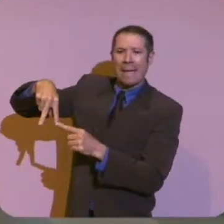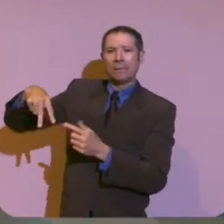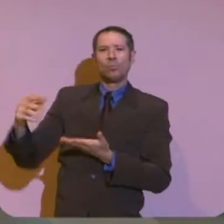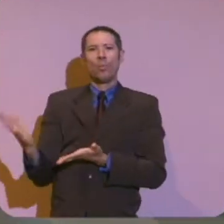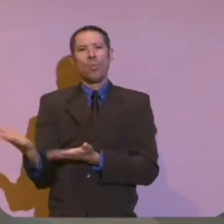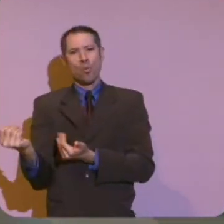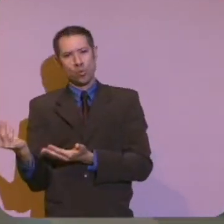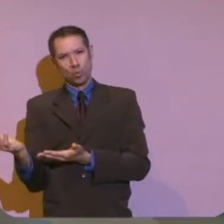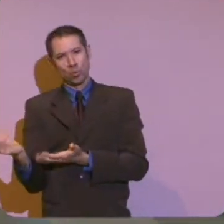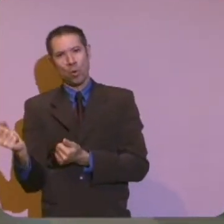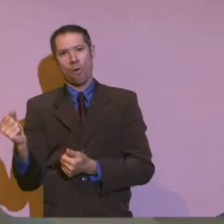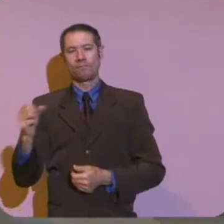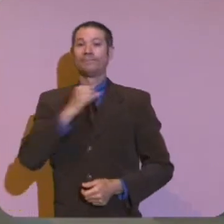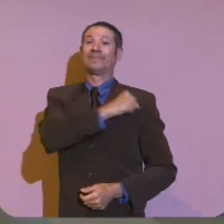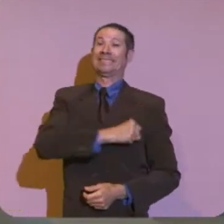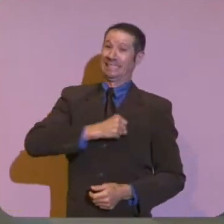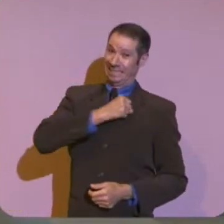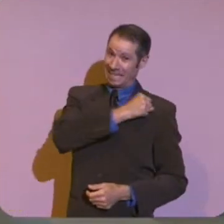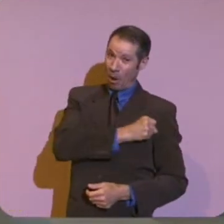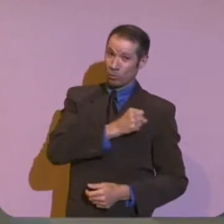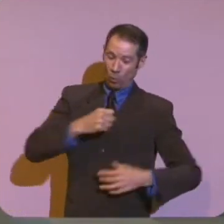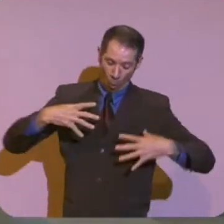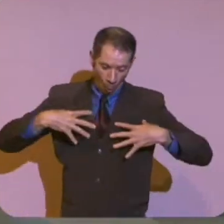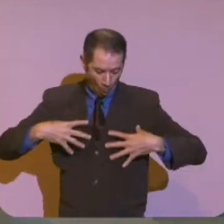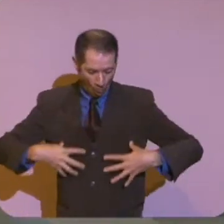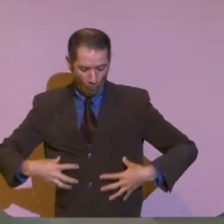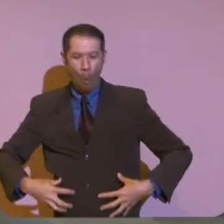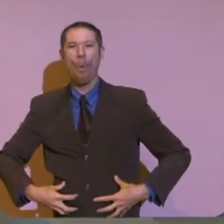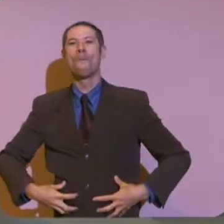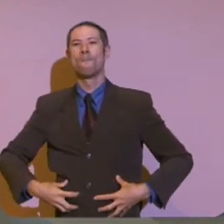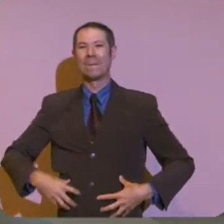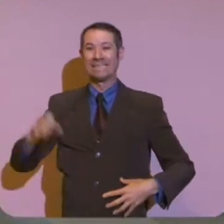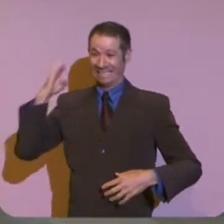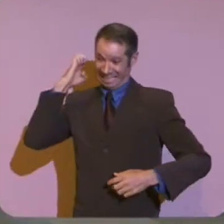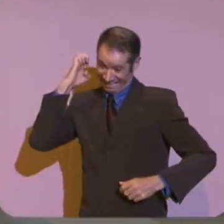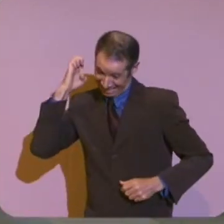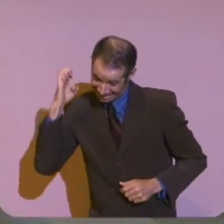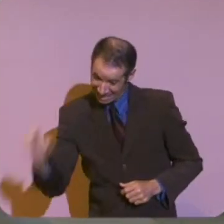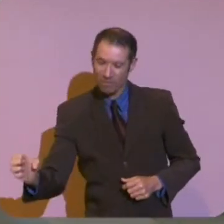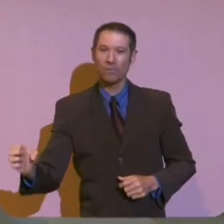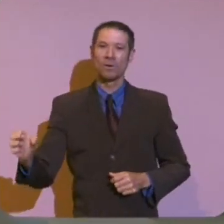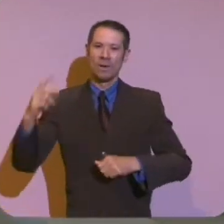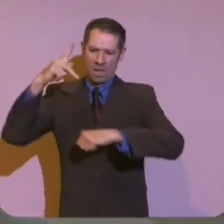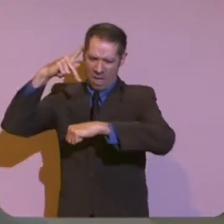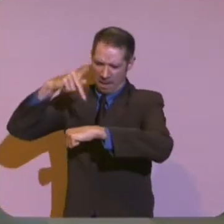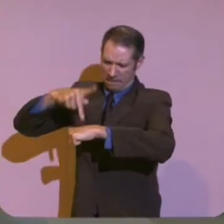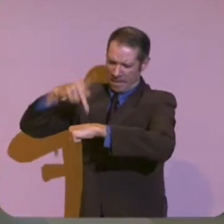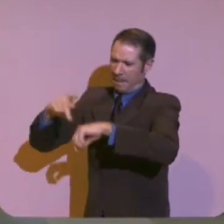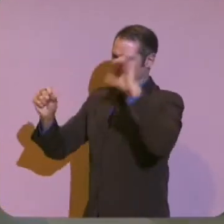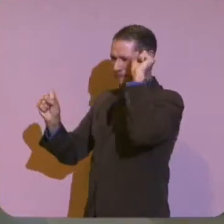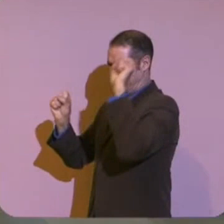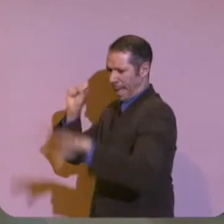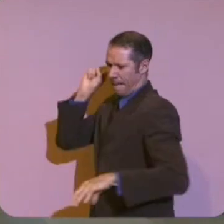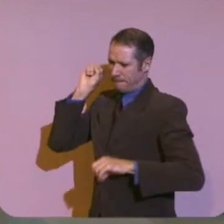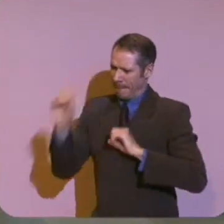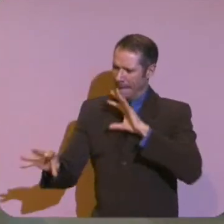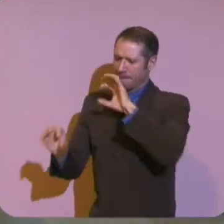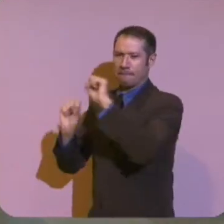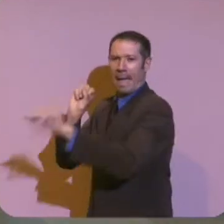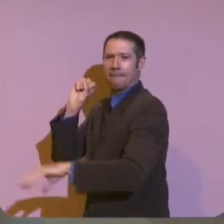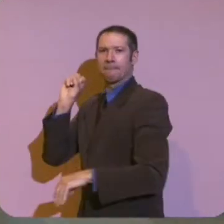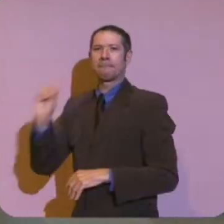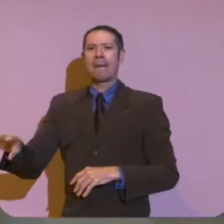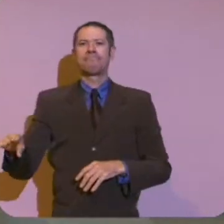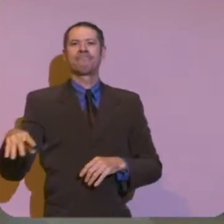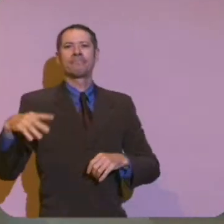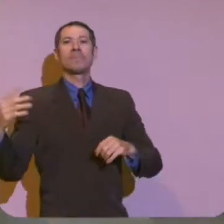jovem chamado Saulo as roupas de Estevão, quando ele foi apedrejado. E desde